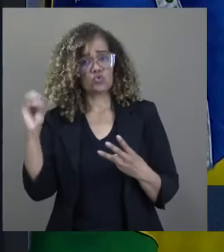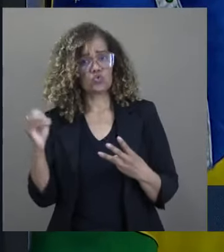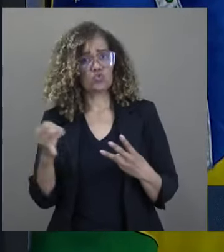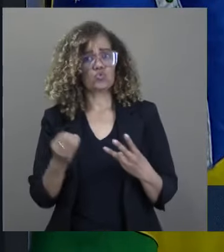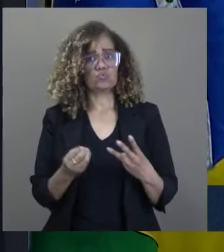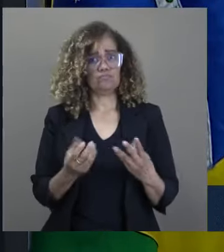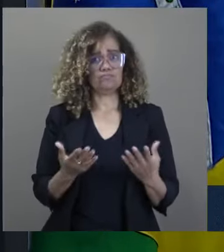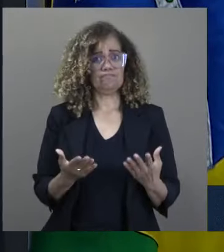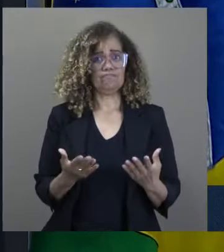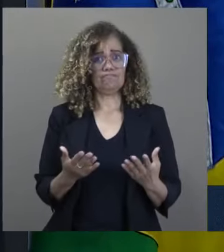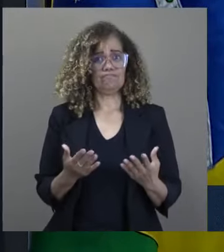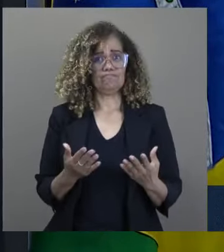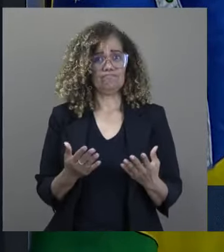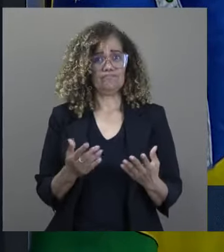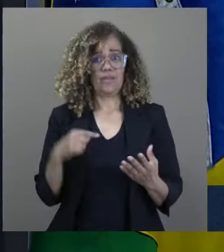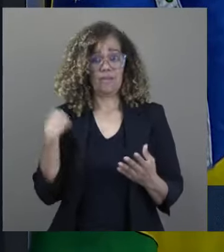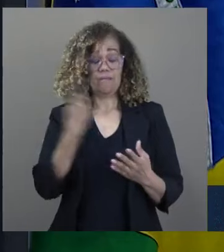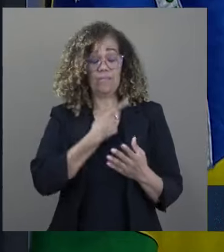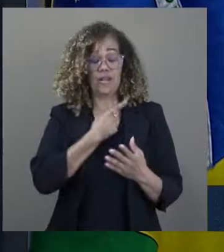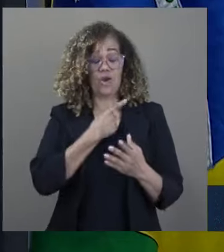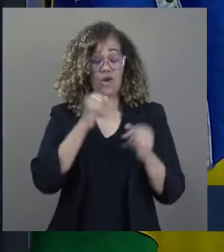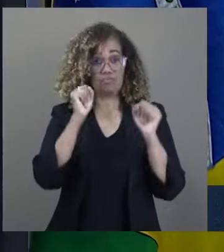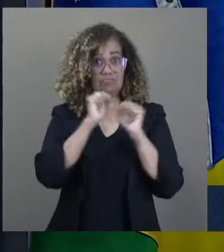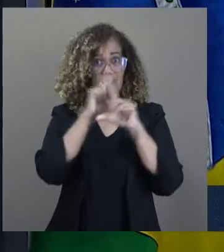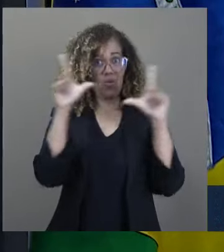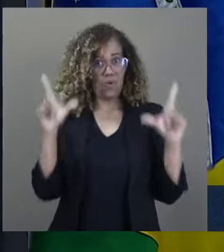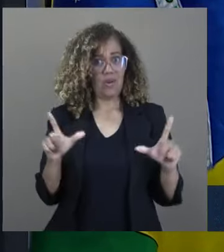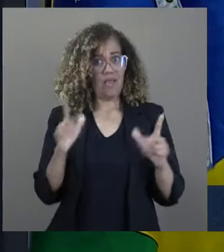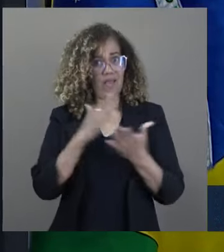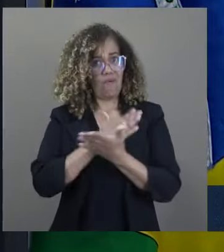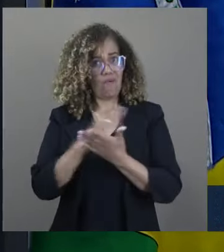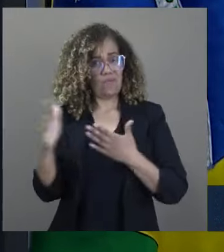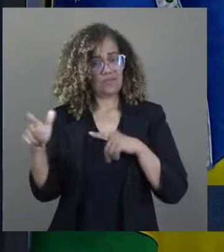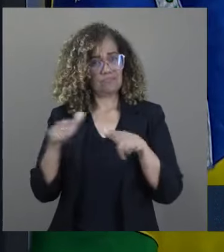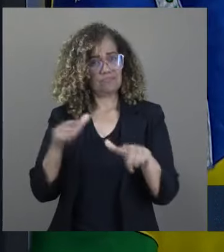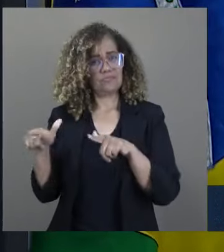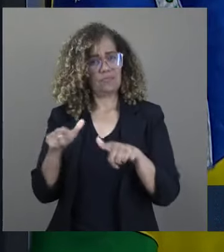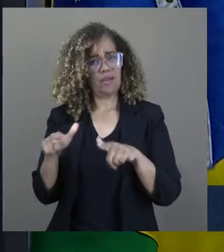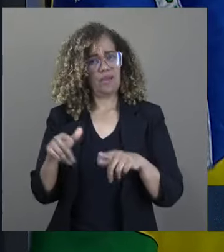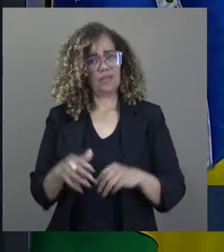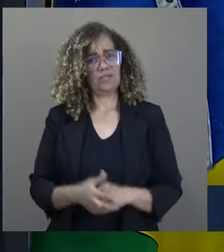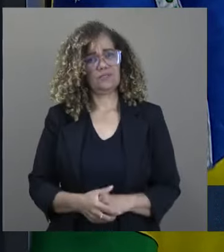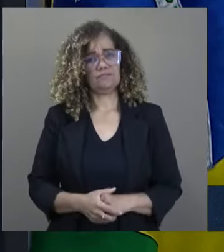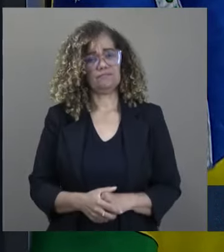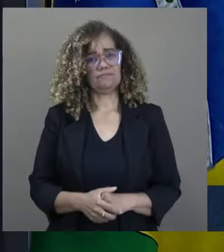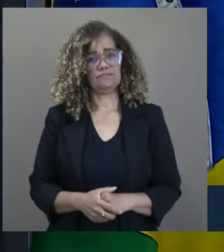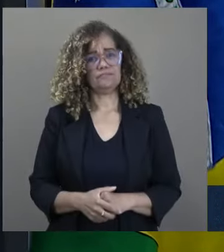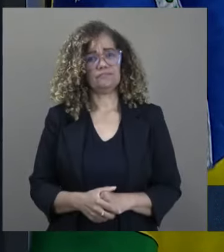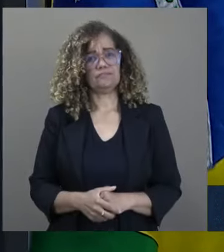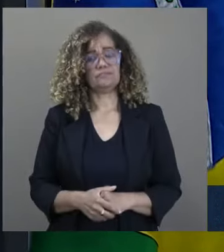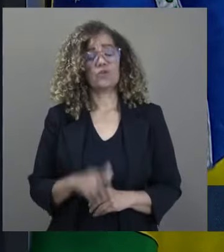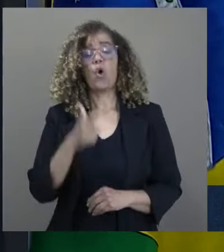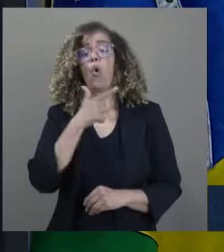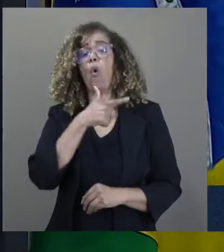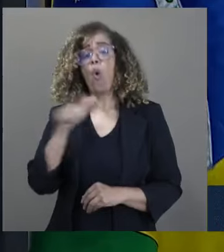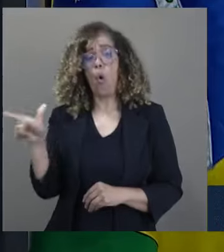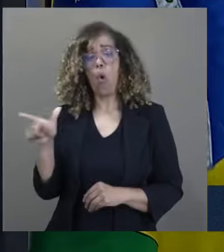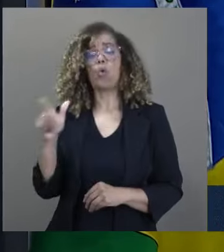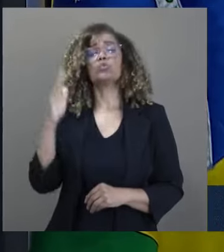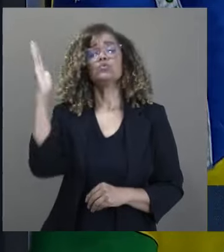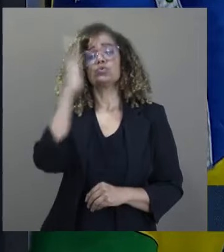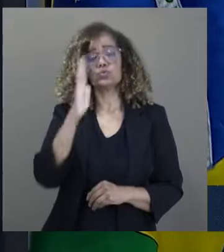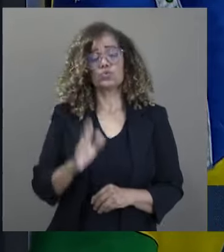para que a gente pudesse acordar e fazer o nosso trabalho. Agora, muitos outros brasileiros